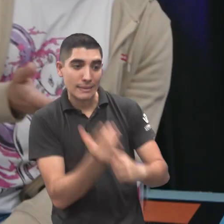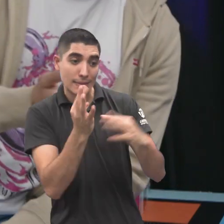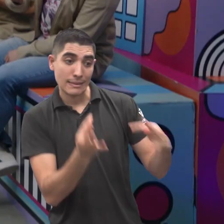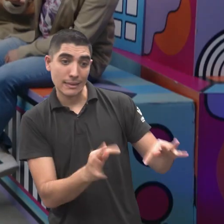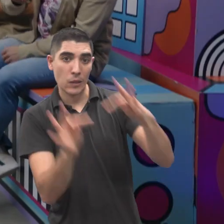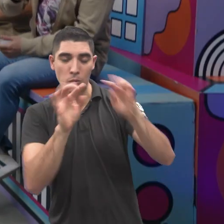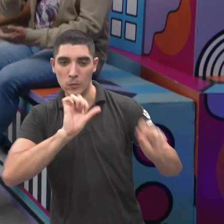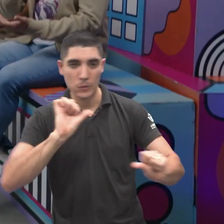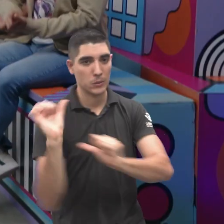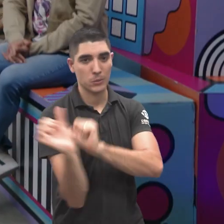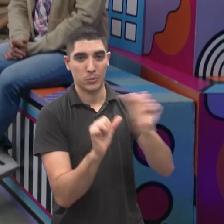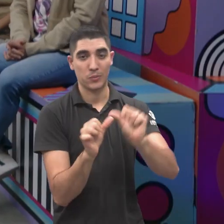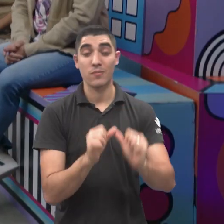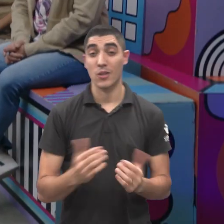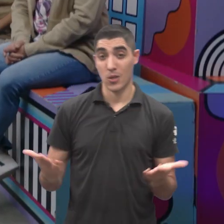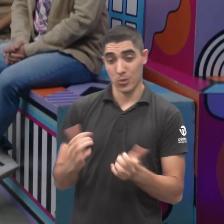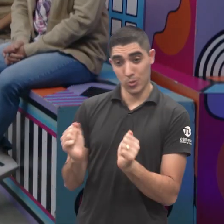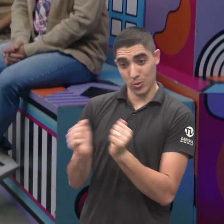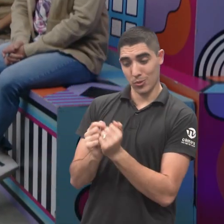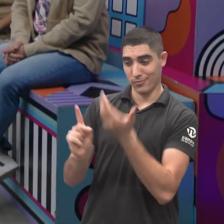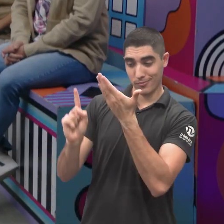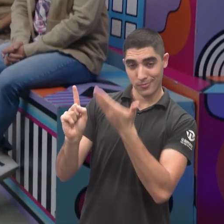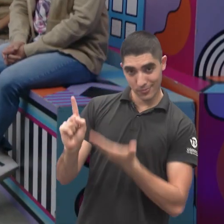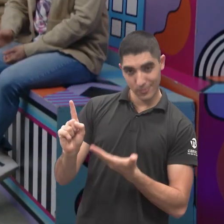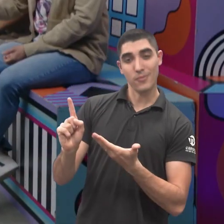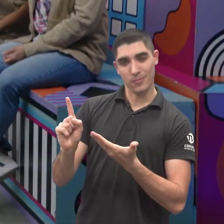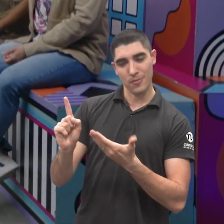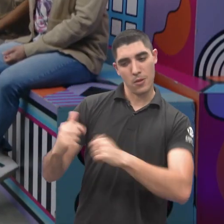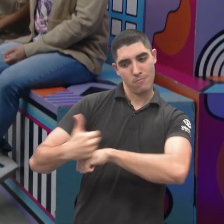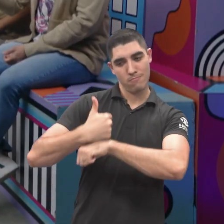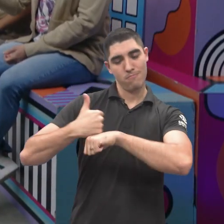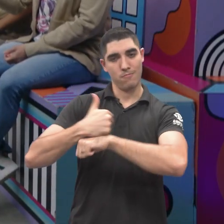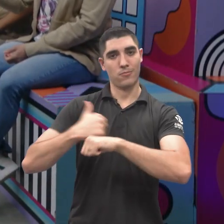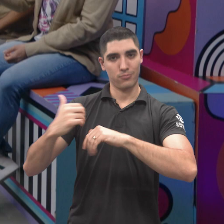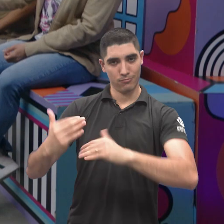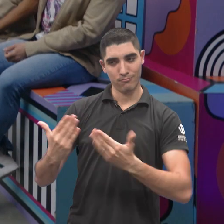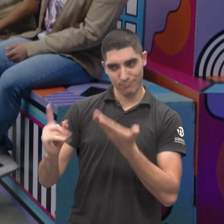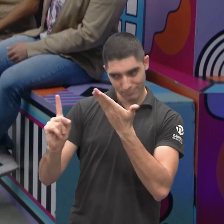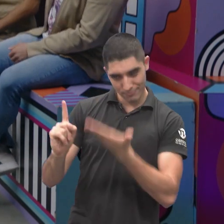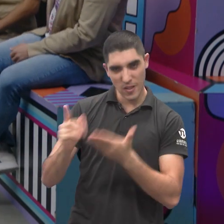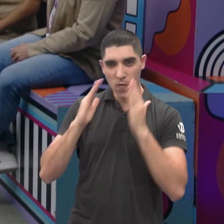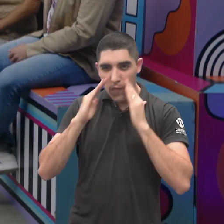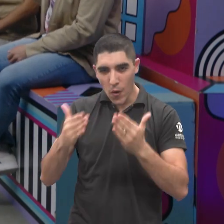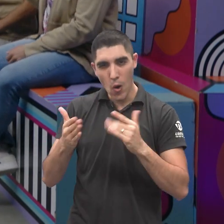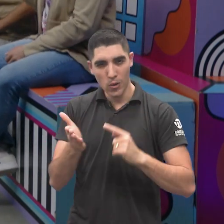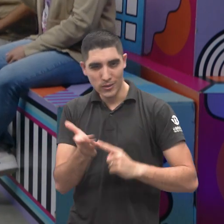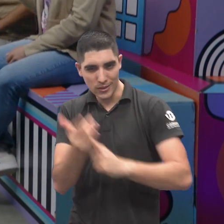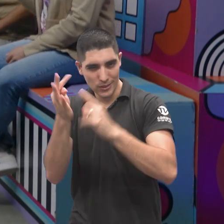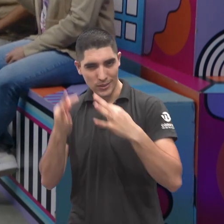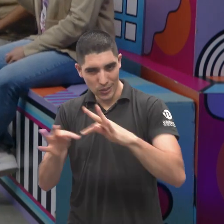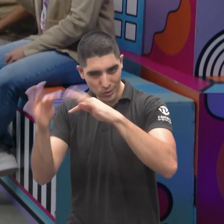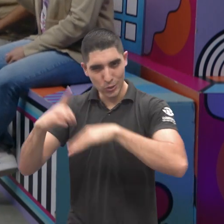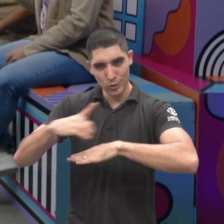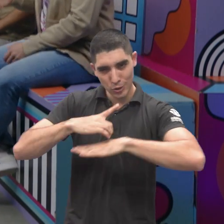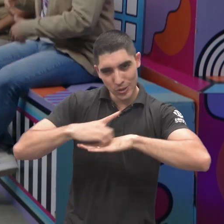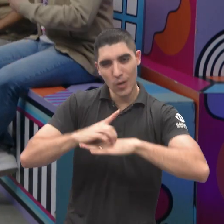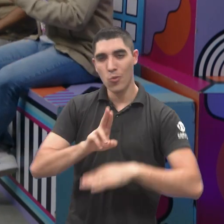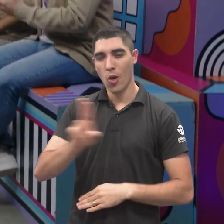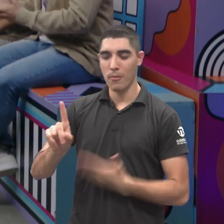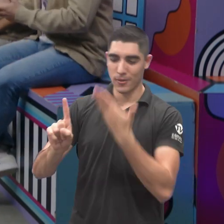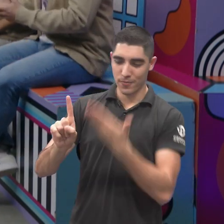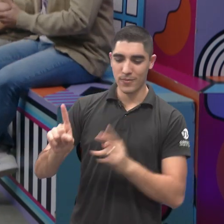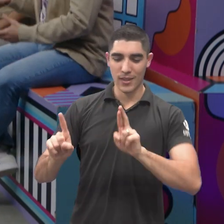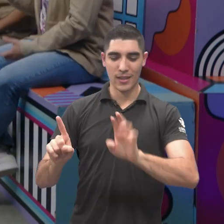segue aqui então no estúdio com o nosso convidado especialista em tecnologia digital, Renan Almeida. Renan, no bloco anterior a gente levantou